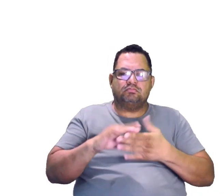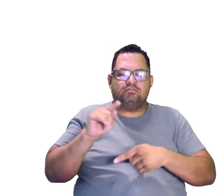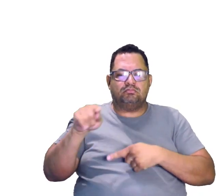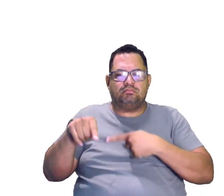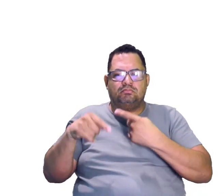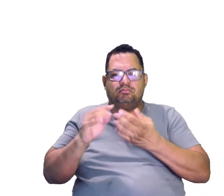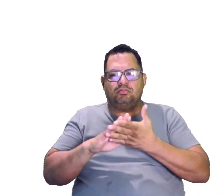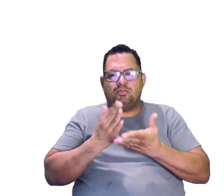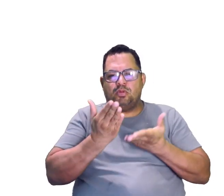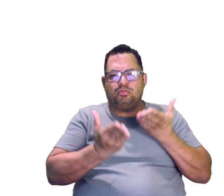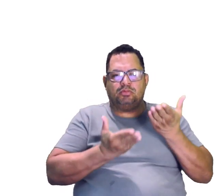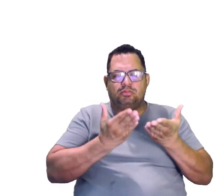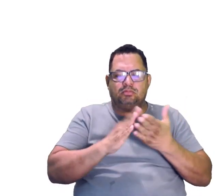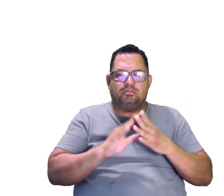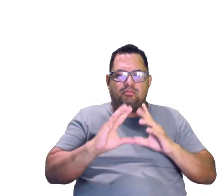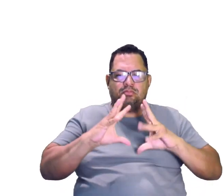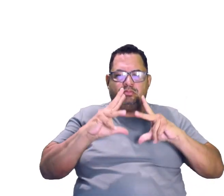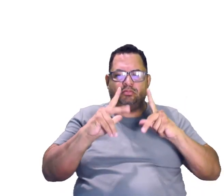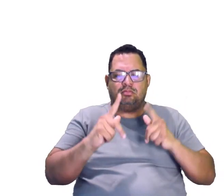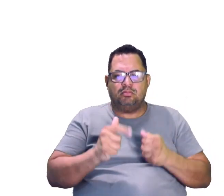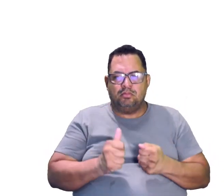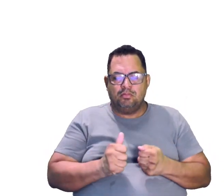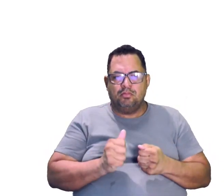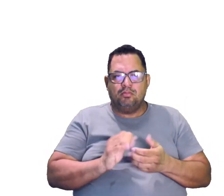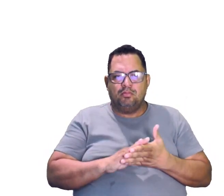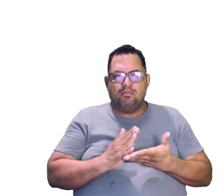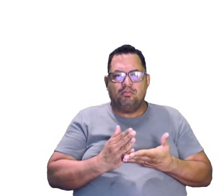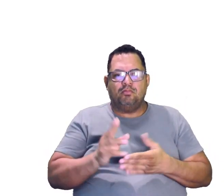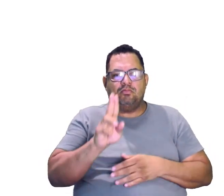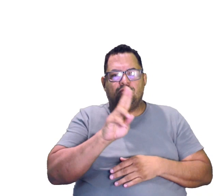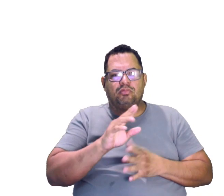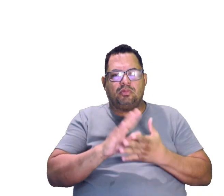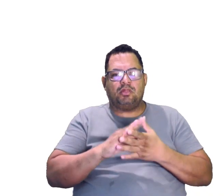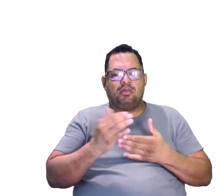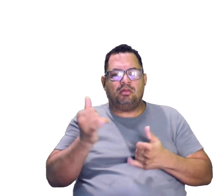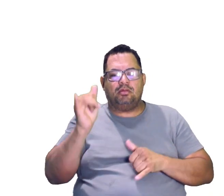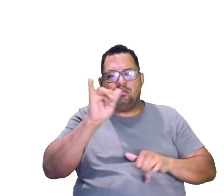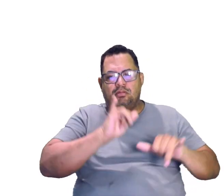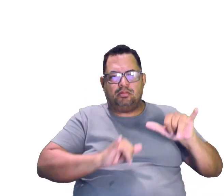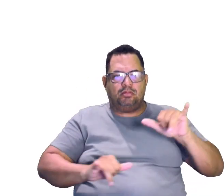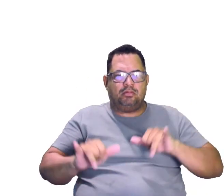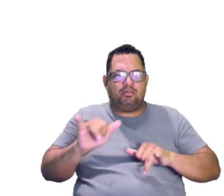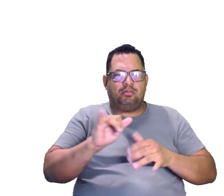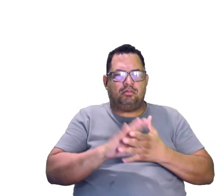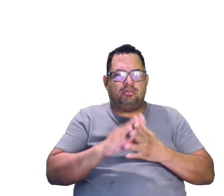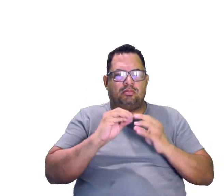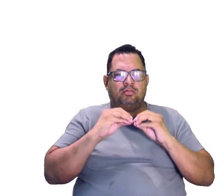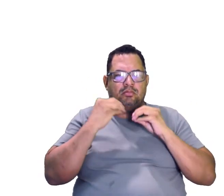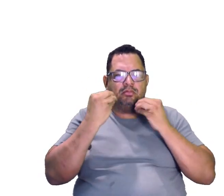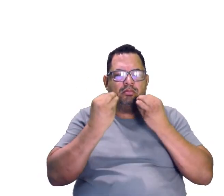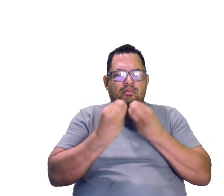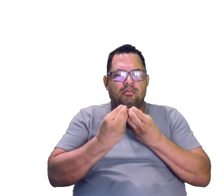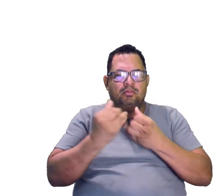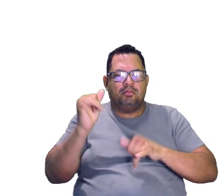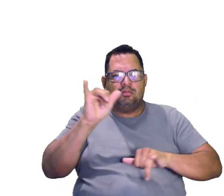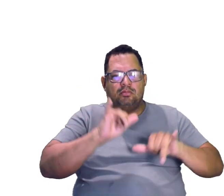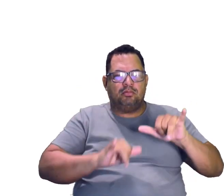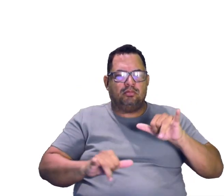consequências, qual o tratamento. Então, tudo isso através da química. Por quê? Porque envolvem substâncias químicas, né?